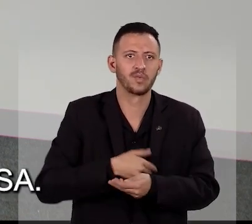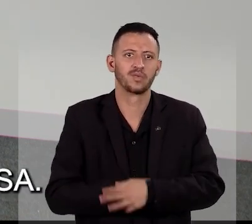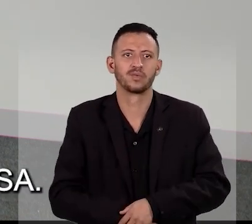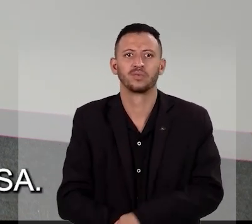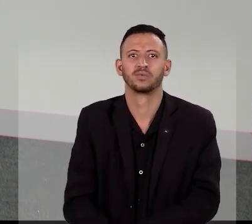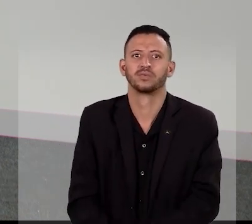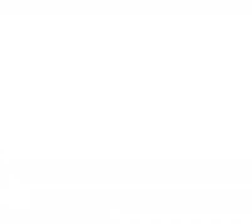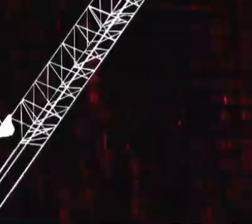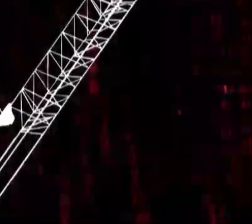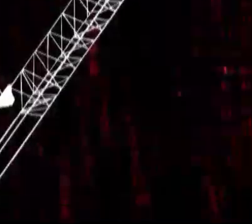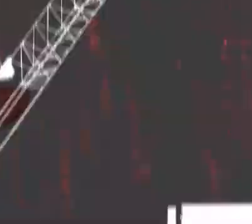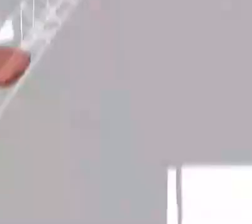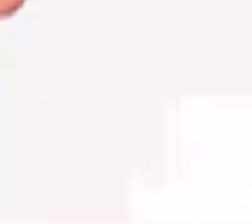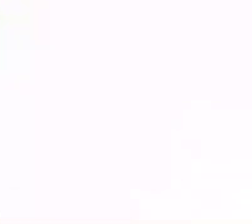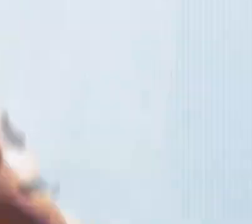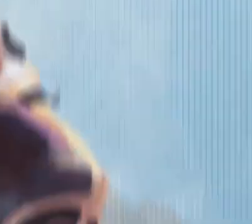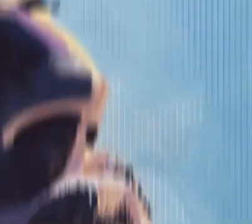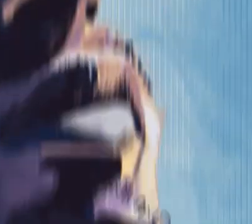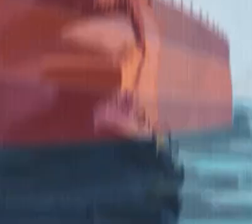de Conversa.